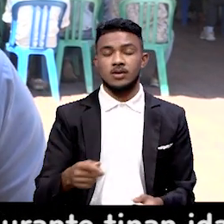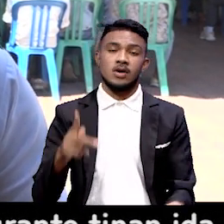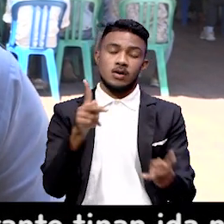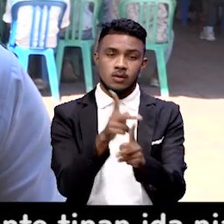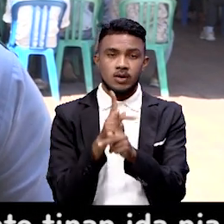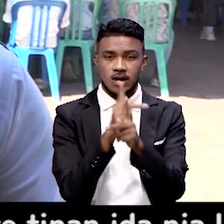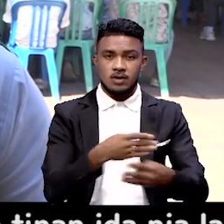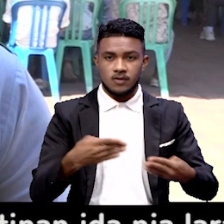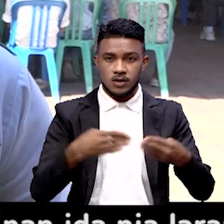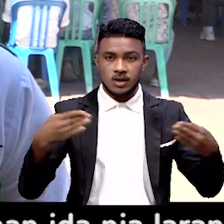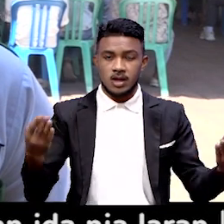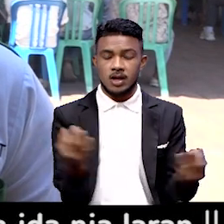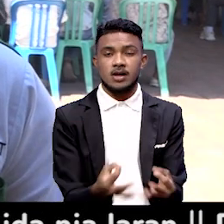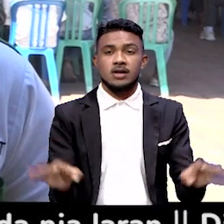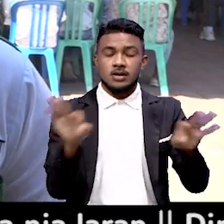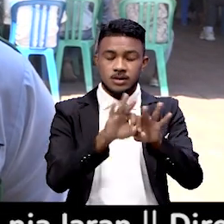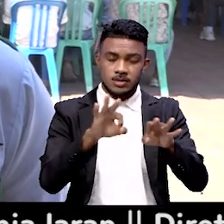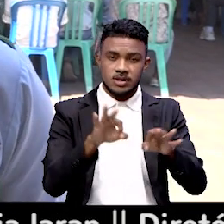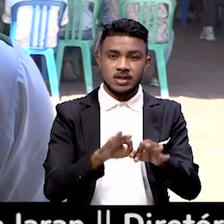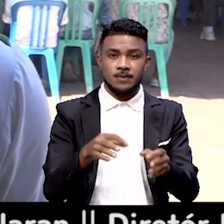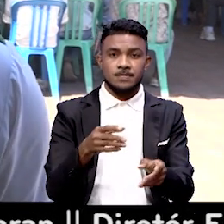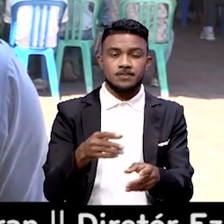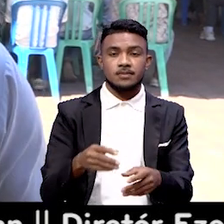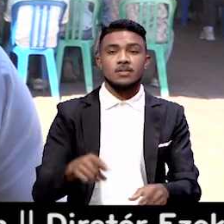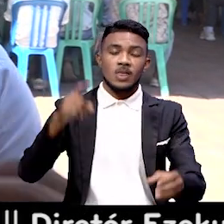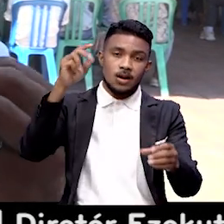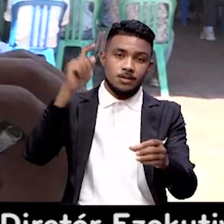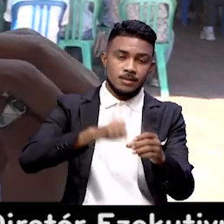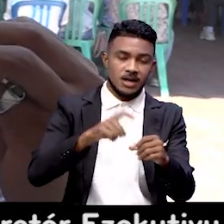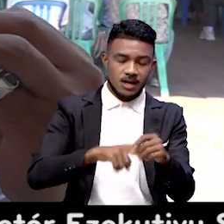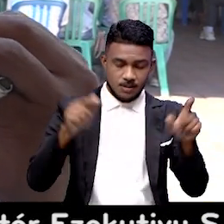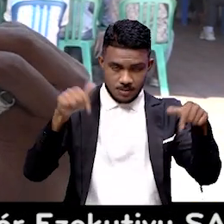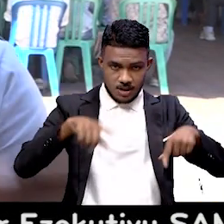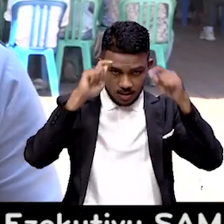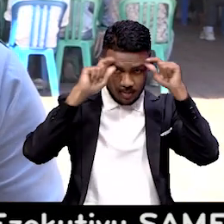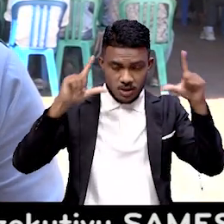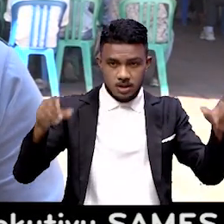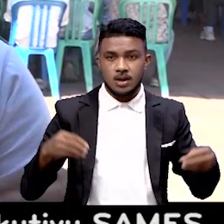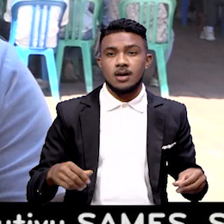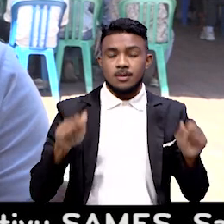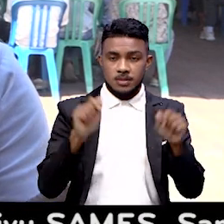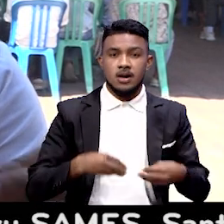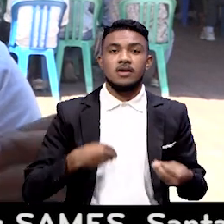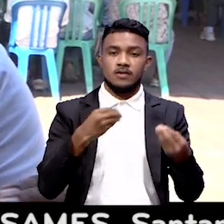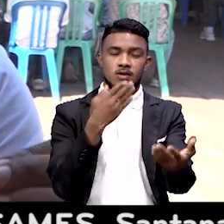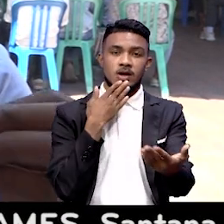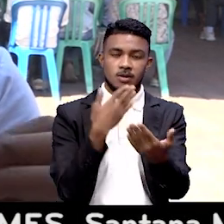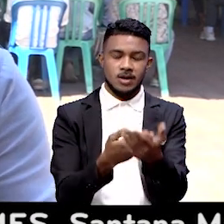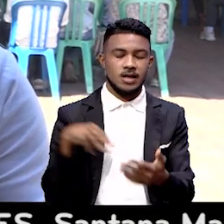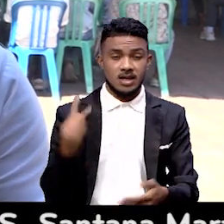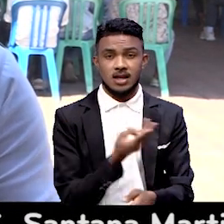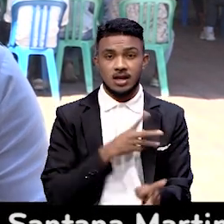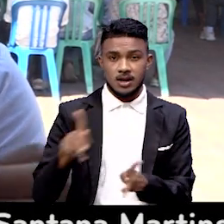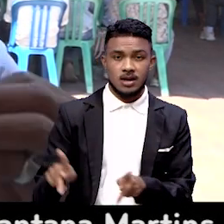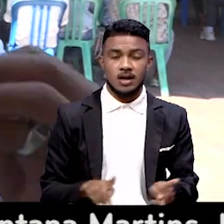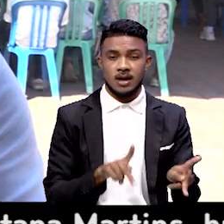frontera liliu kadoras tengi mai ia Timor Leste para ho di fo beneficio liu ba itane povo liliu ba